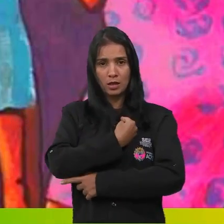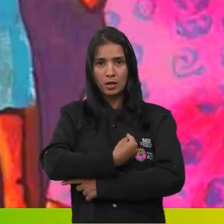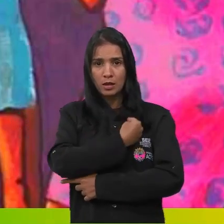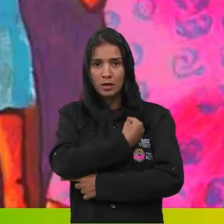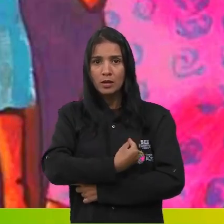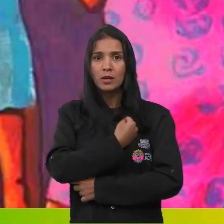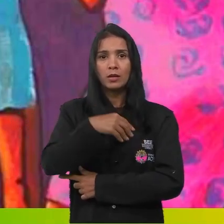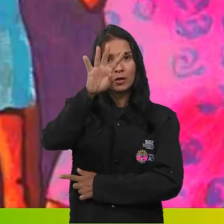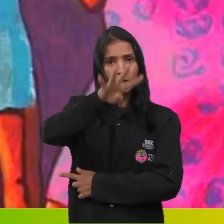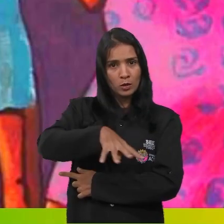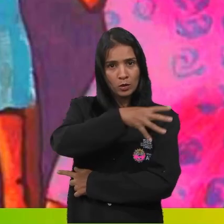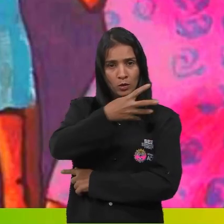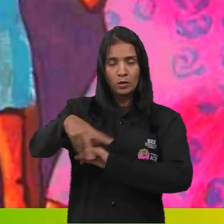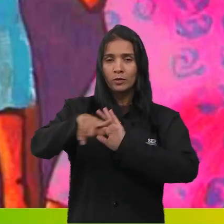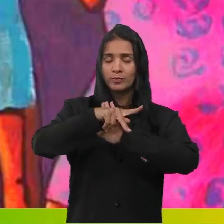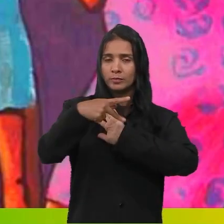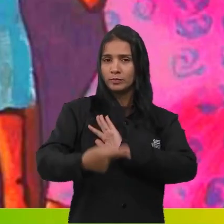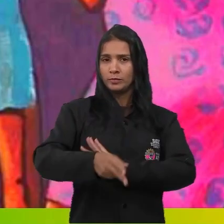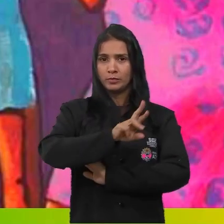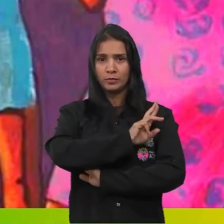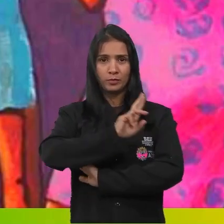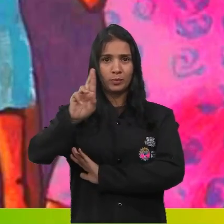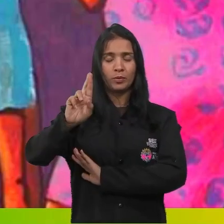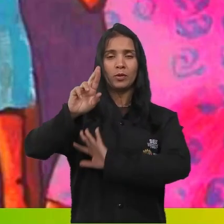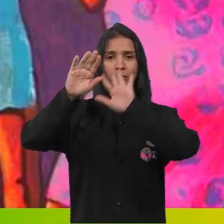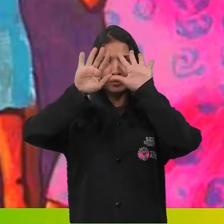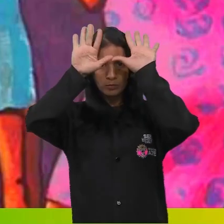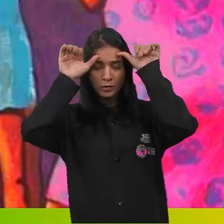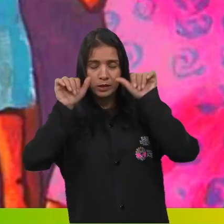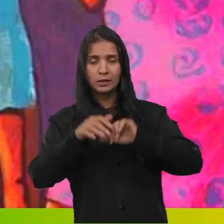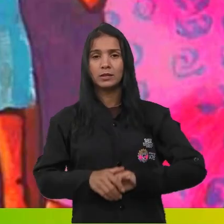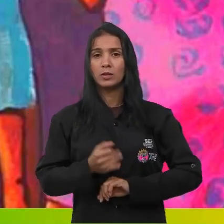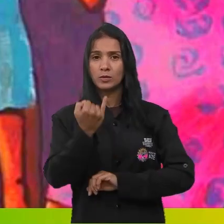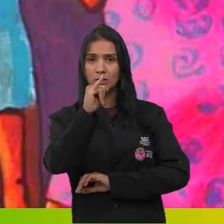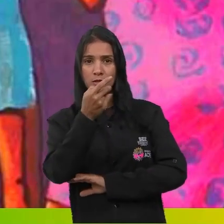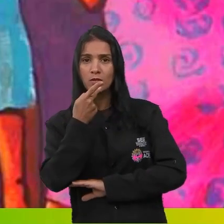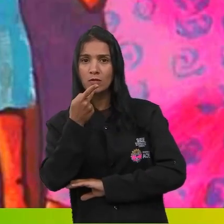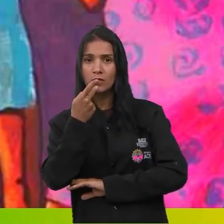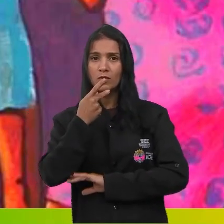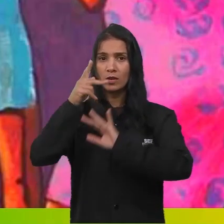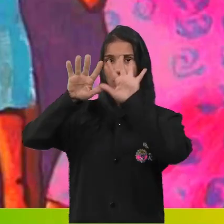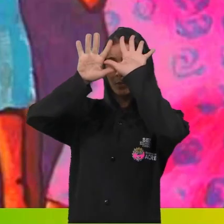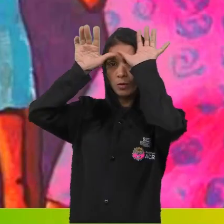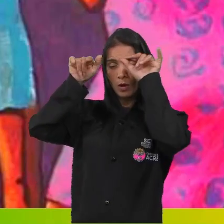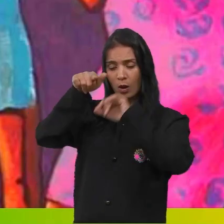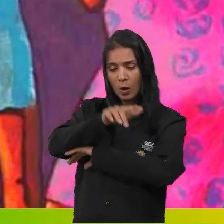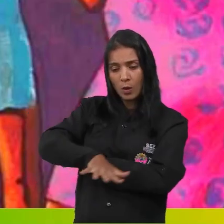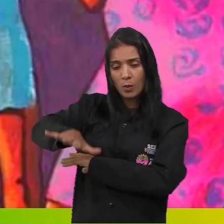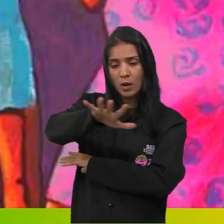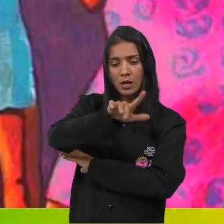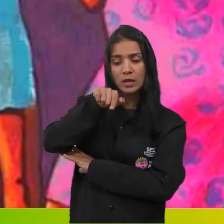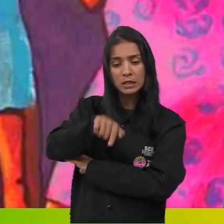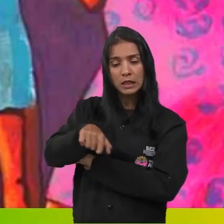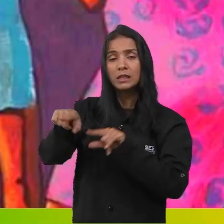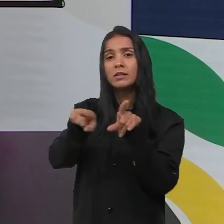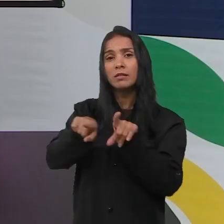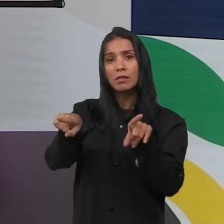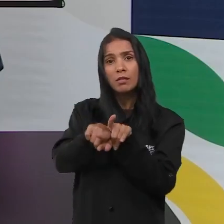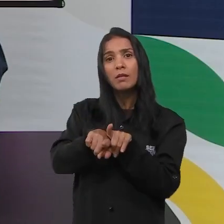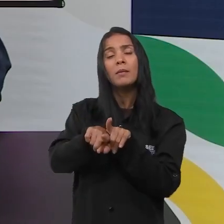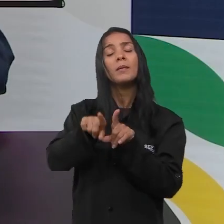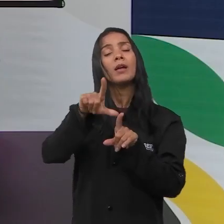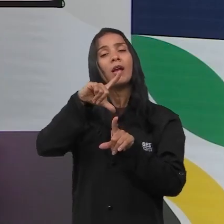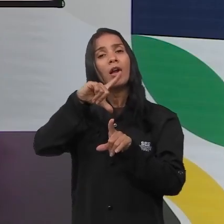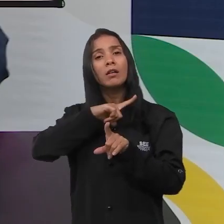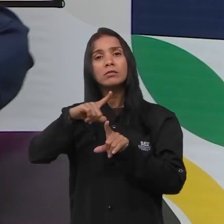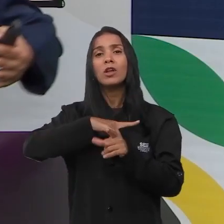mosaico religioso aqui no Acre. Então, quando nós falamos um pouco aqui do Acre, a gente também está falando da própria realidade do